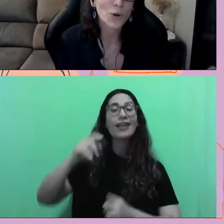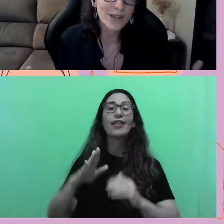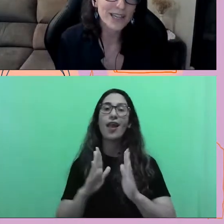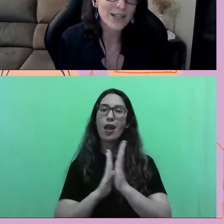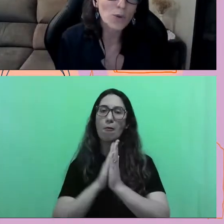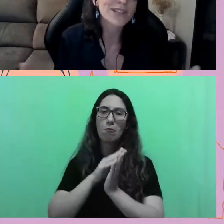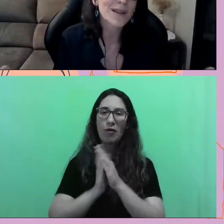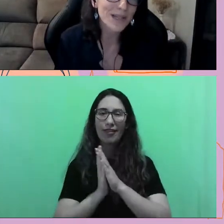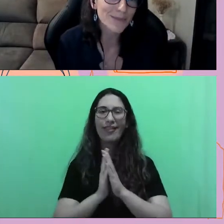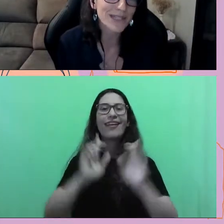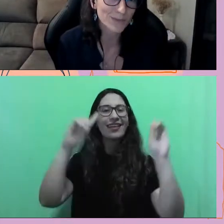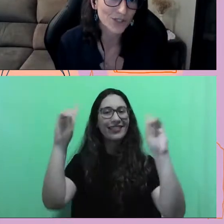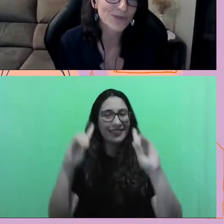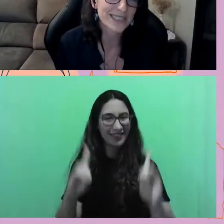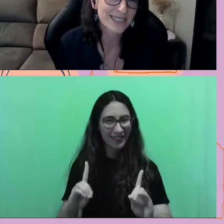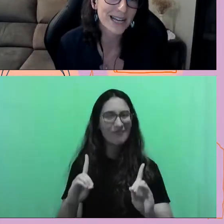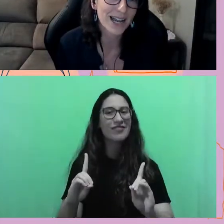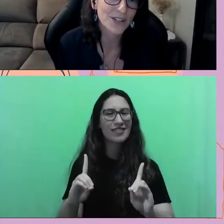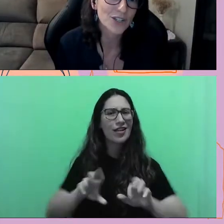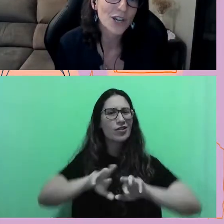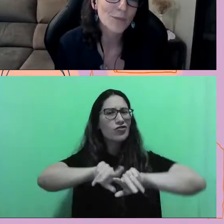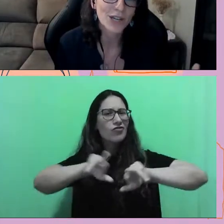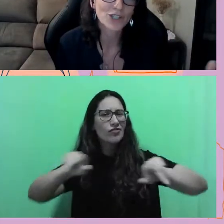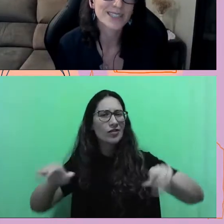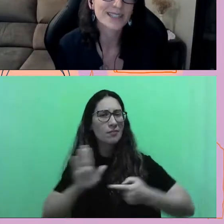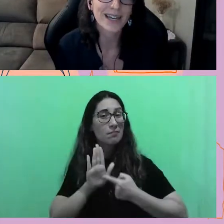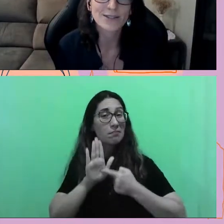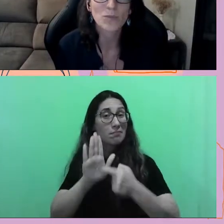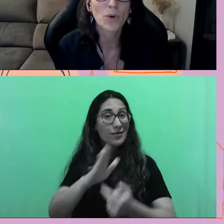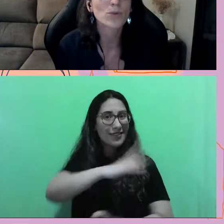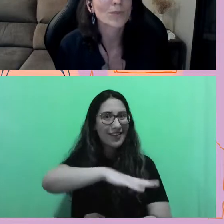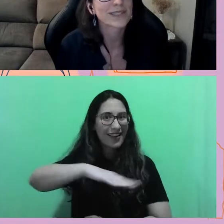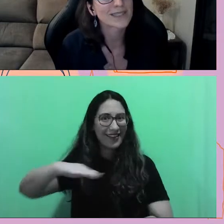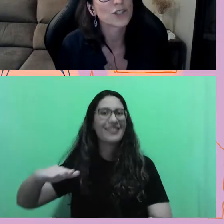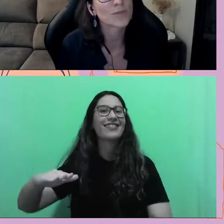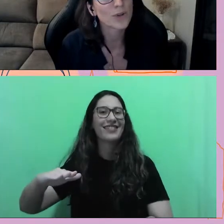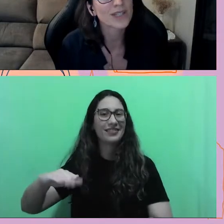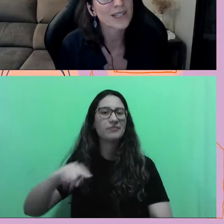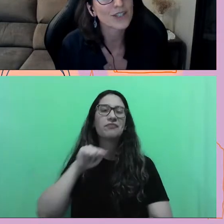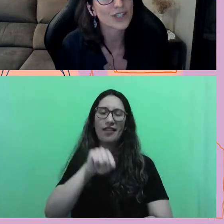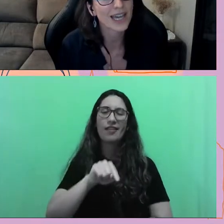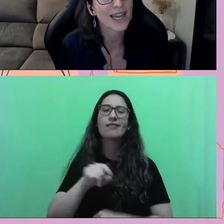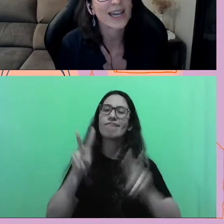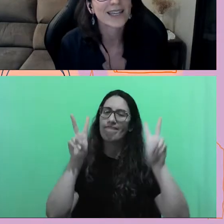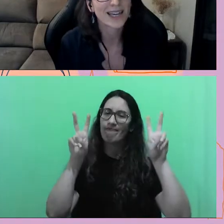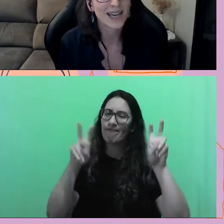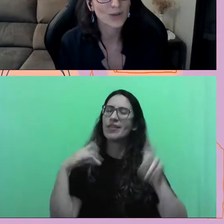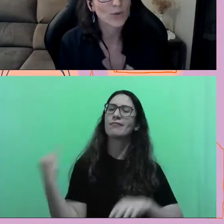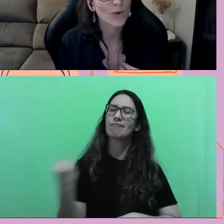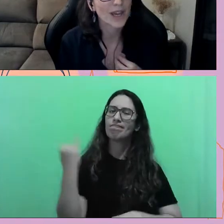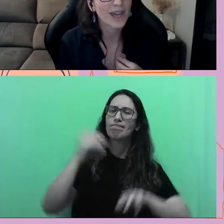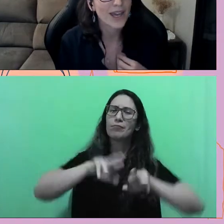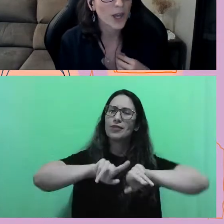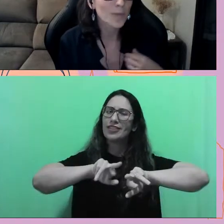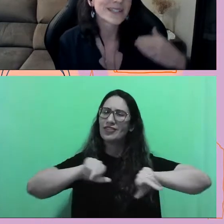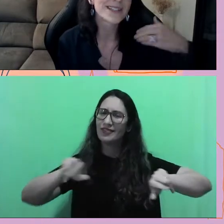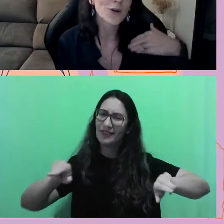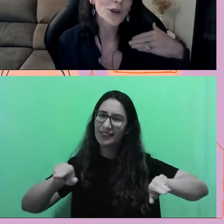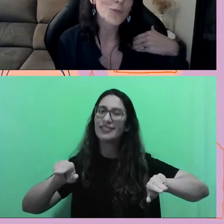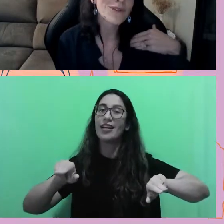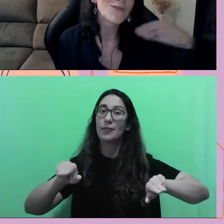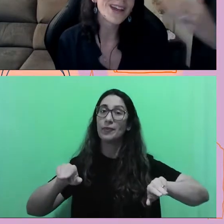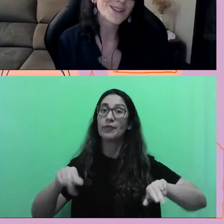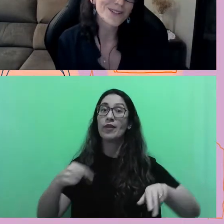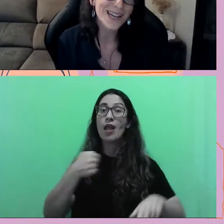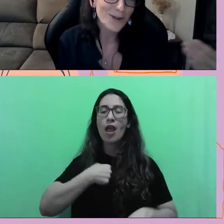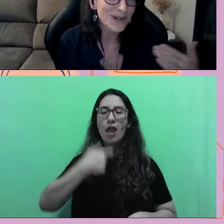enfim, que contemplem mesmo a diversidade, que acho que você traz um ponto bastante importante, né? Que é do...